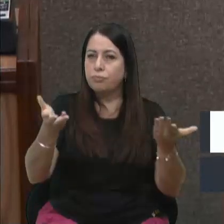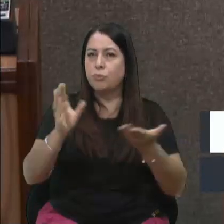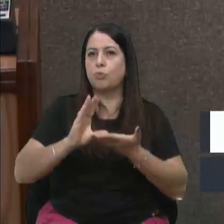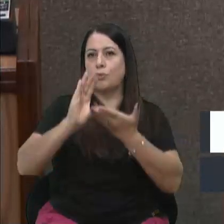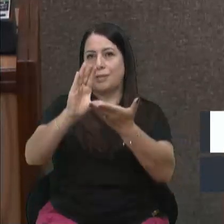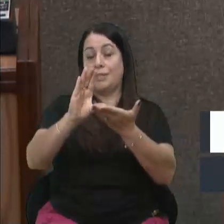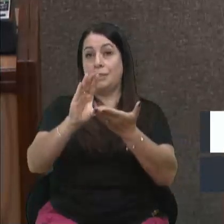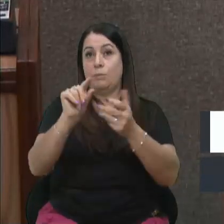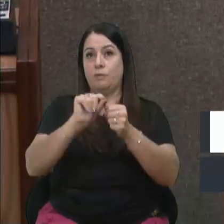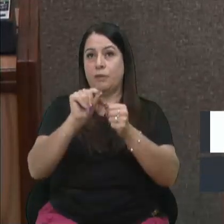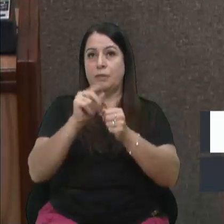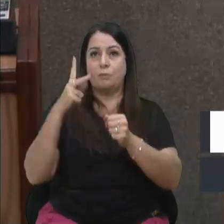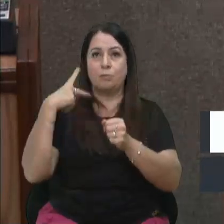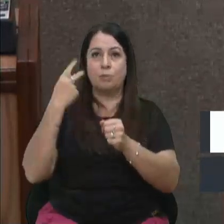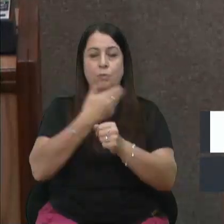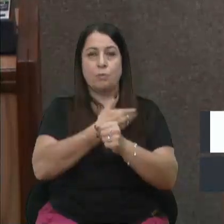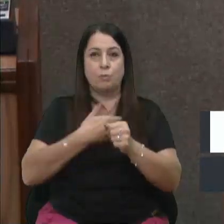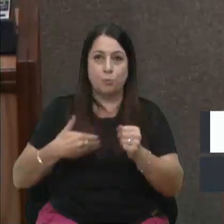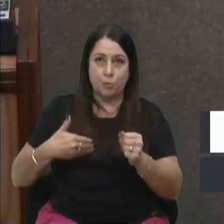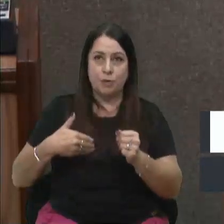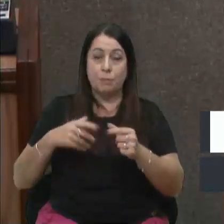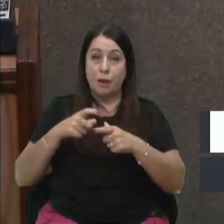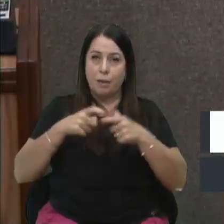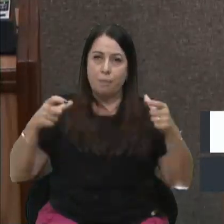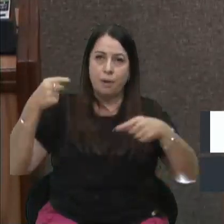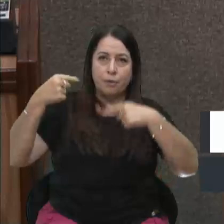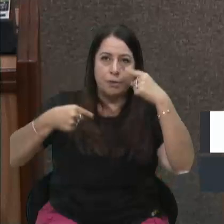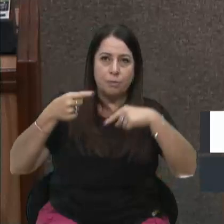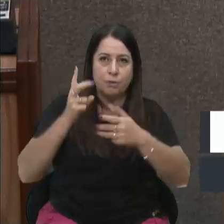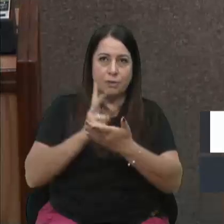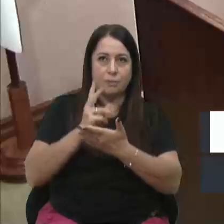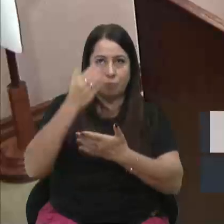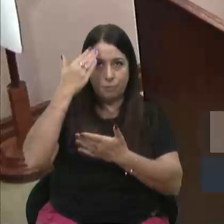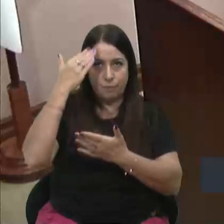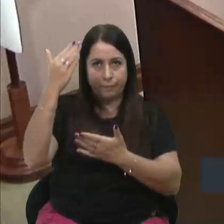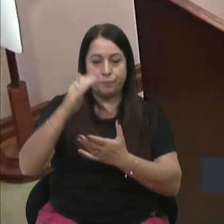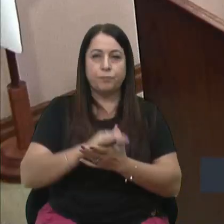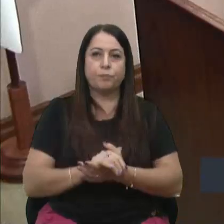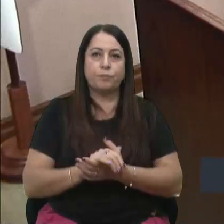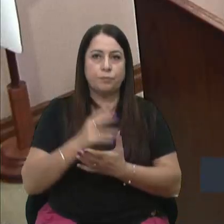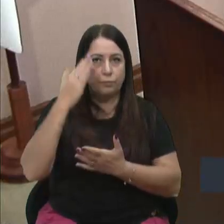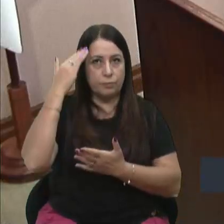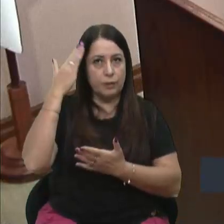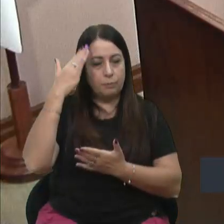Conselho para fazer políticas públicas e para ampliar o debate sempre. Obrigada. Obrigado, Tatiane. Adriano.